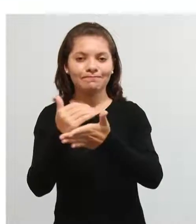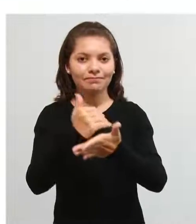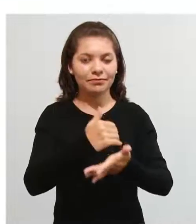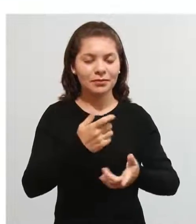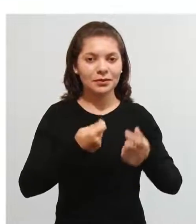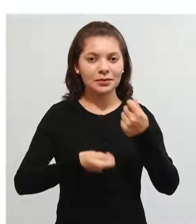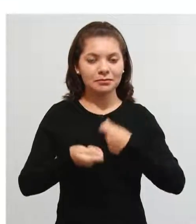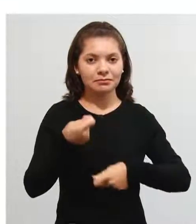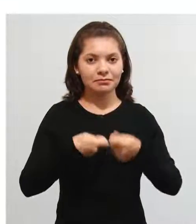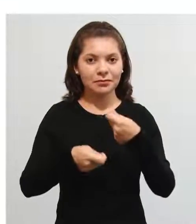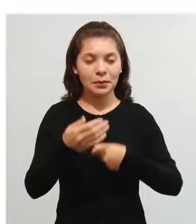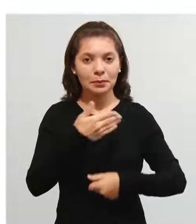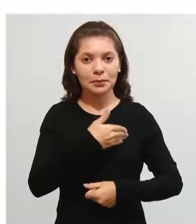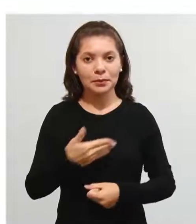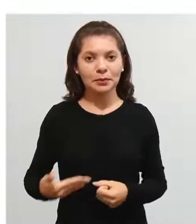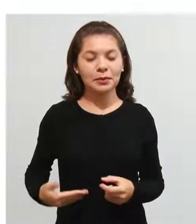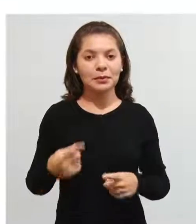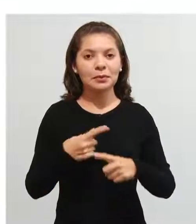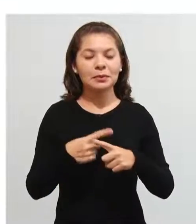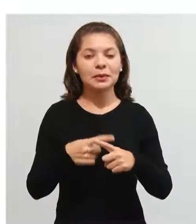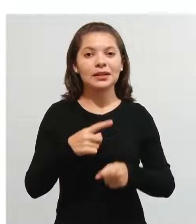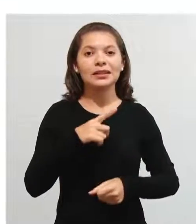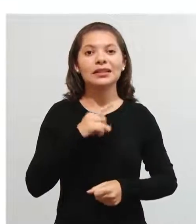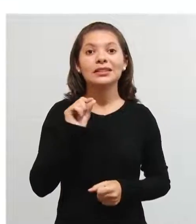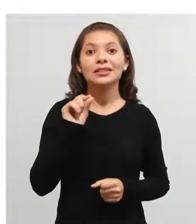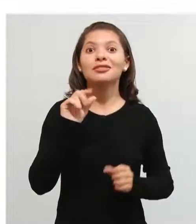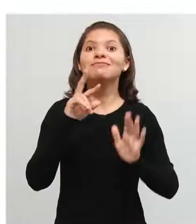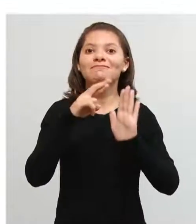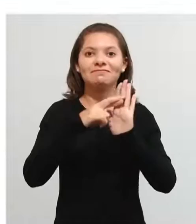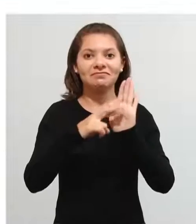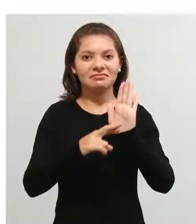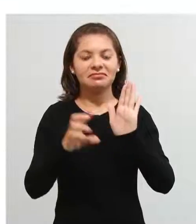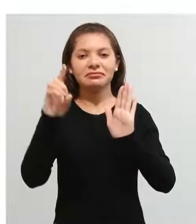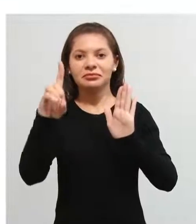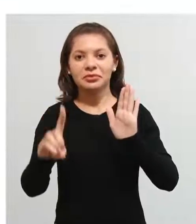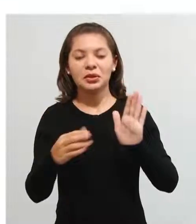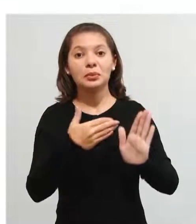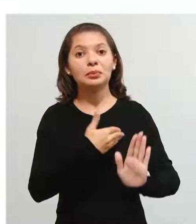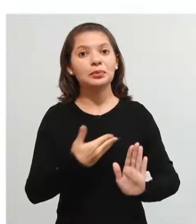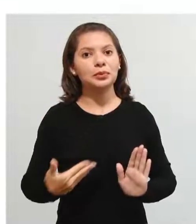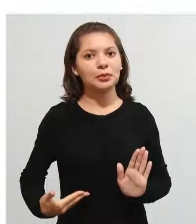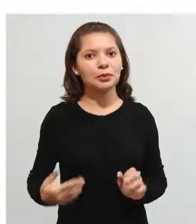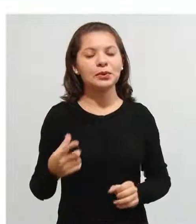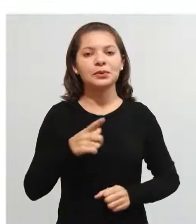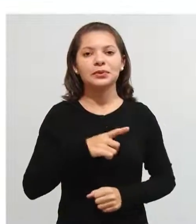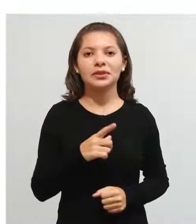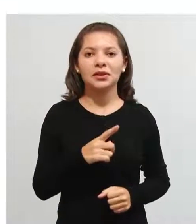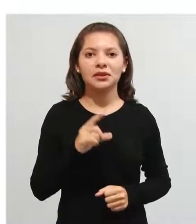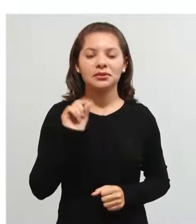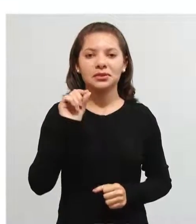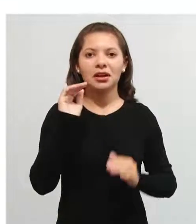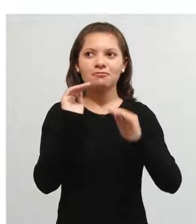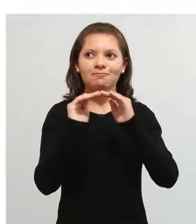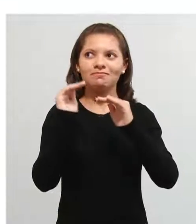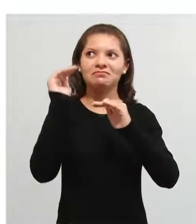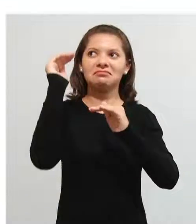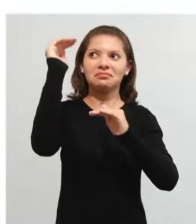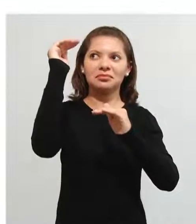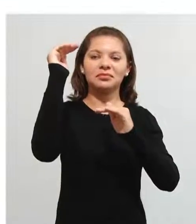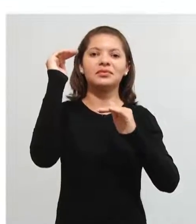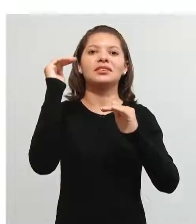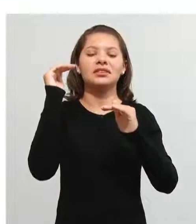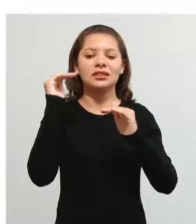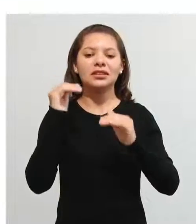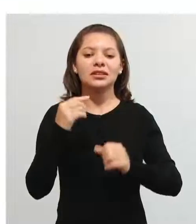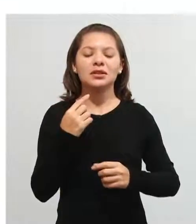administração pública. Porque nós temos aqui regras de direito público, onde existe a supremacia do interesse